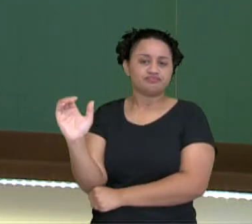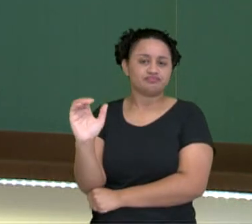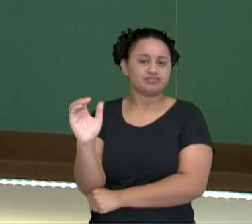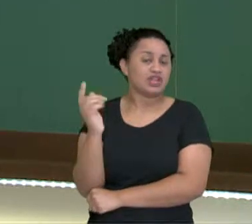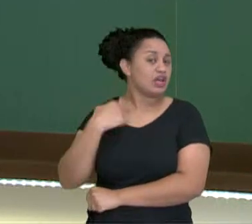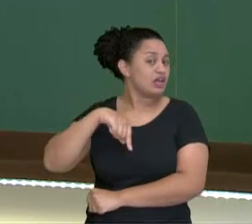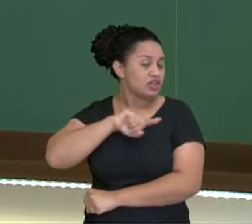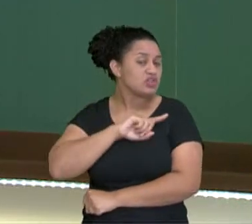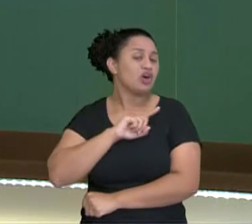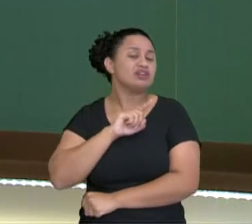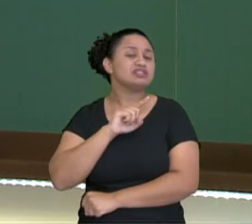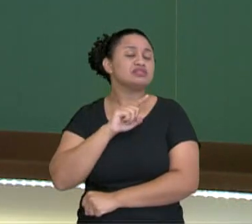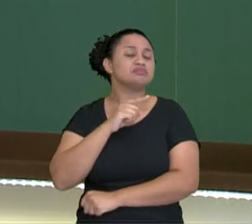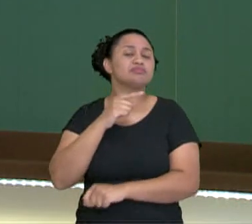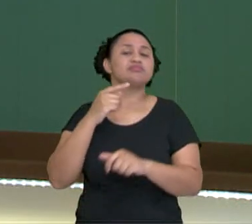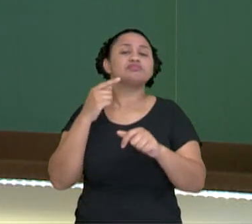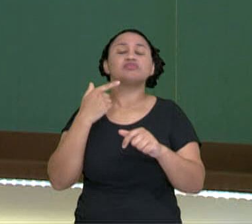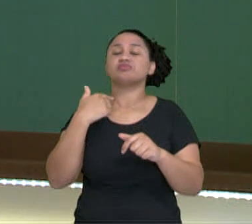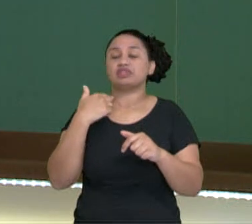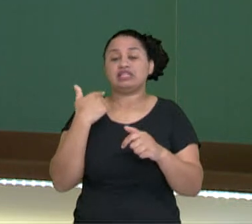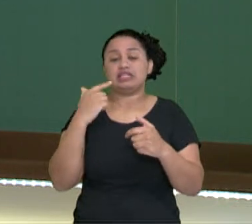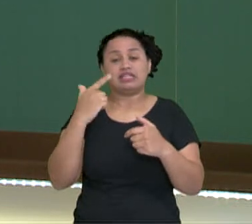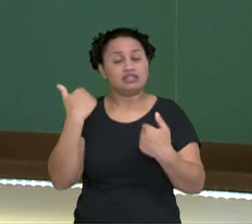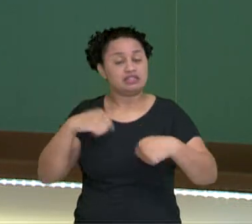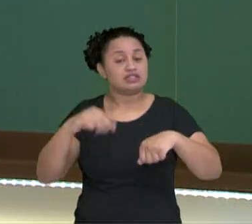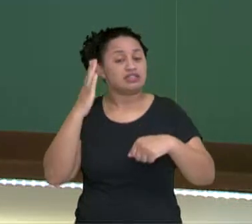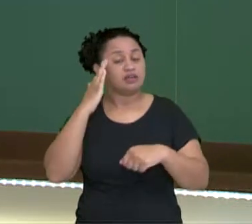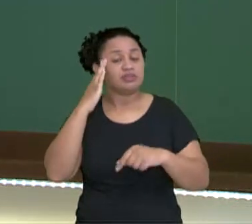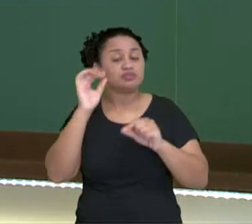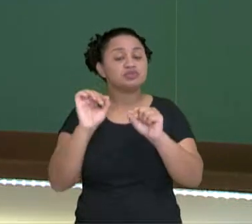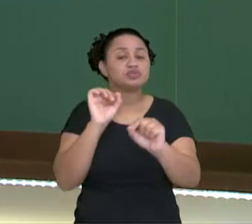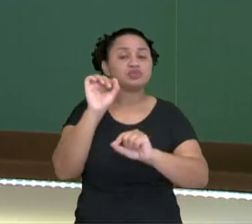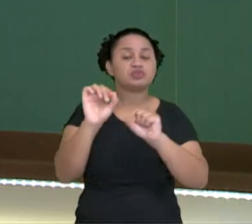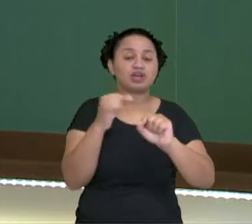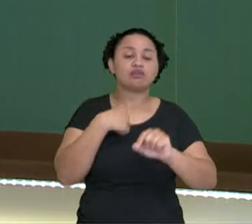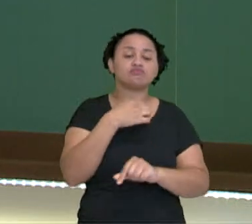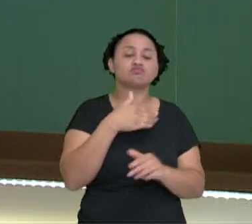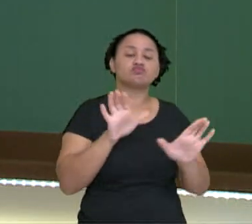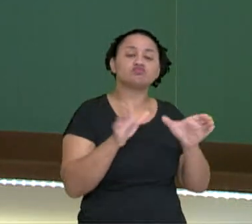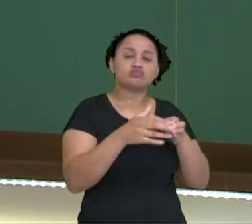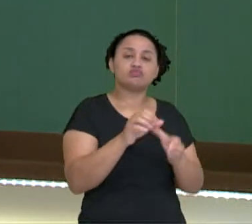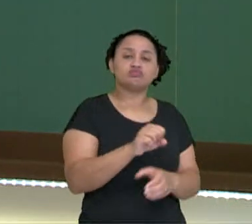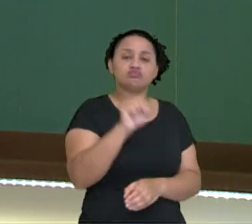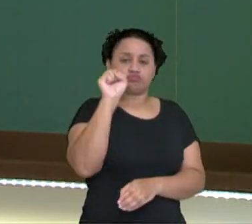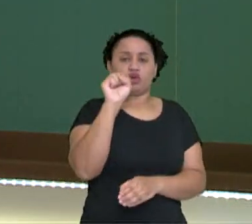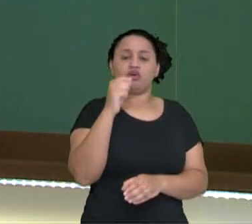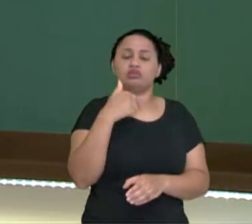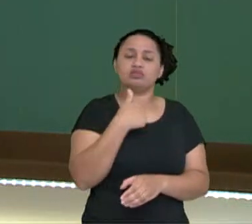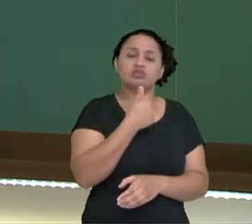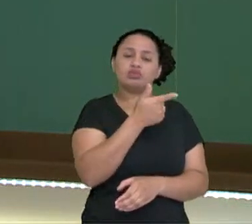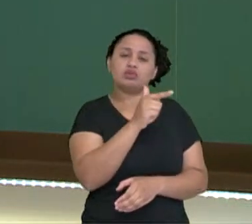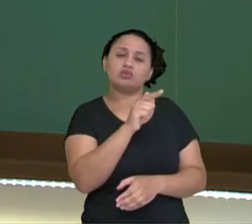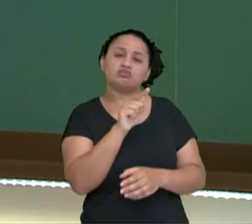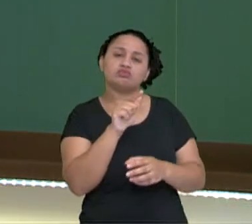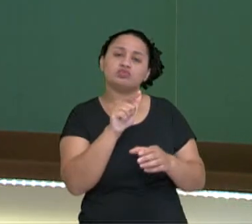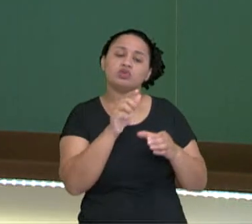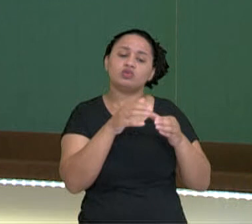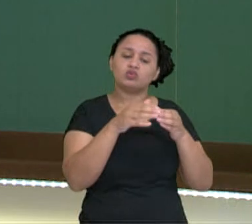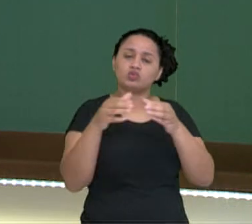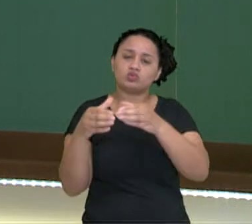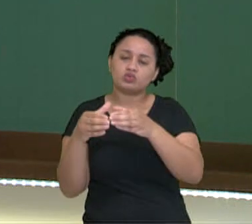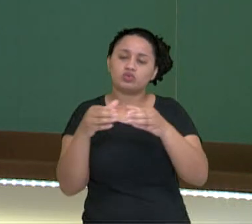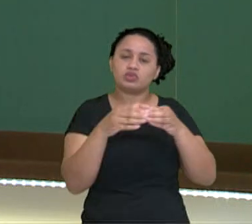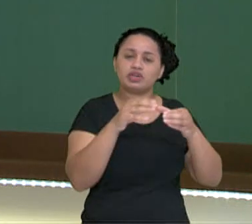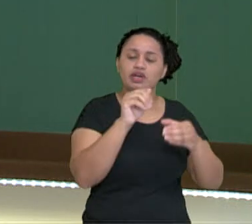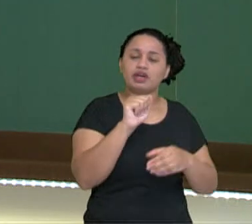não podemos tirar aquela ideia que nós vimos que o protestantismo, o anglicanismo em um ponto e o